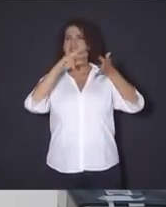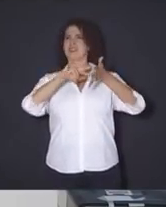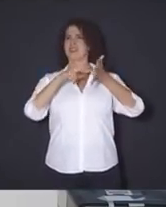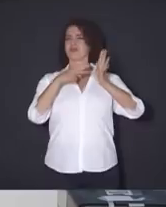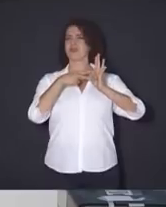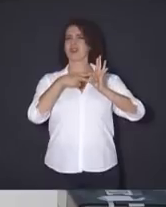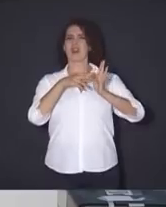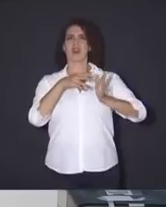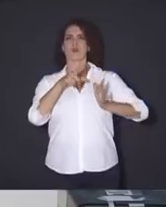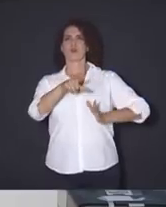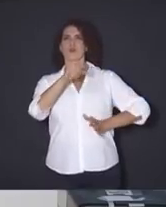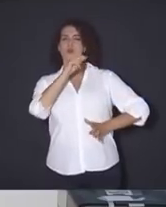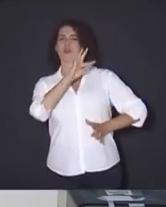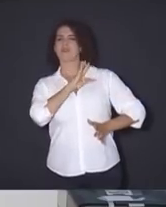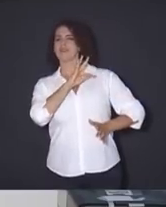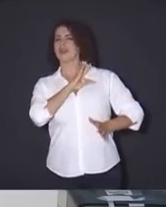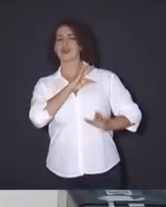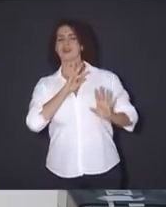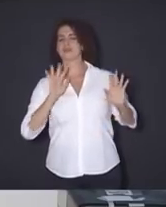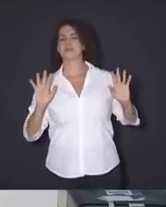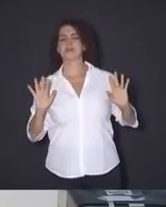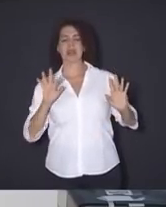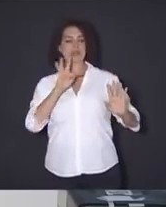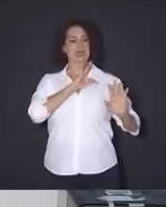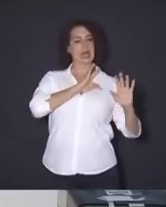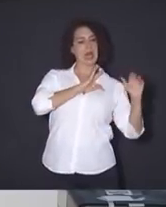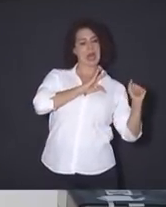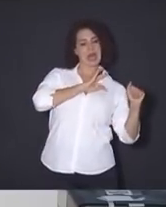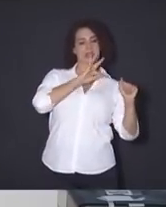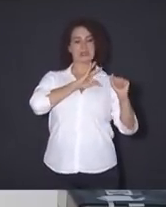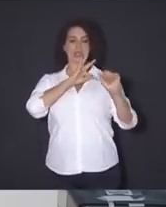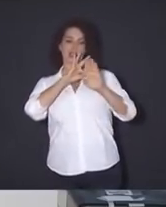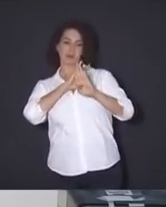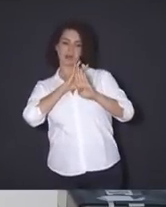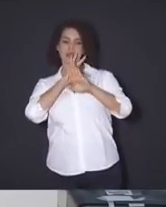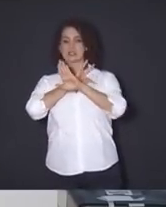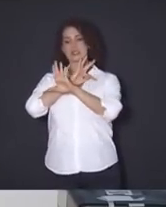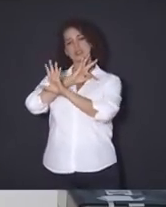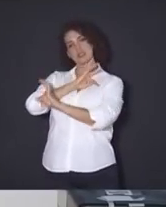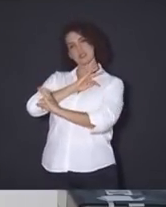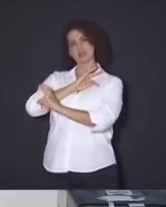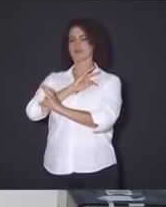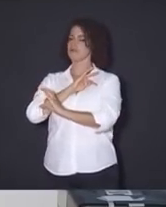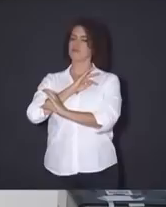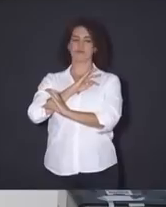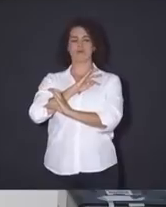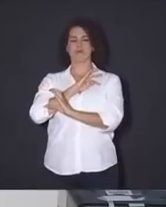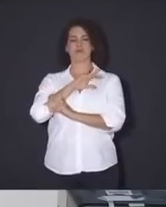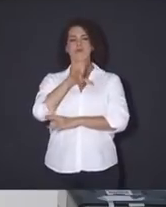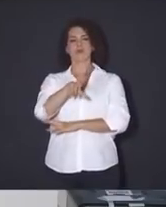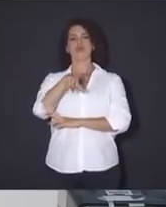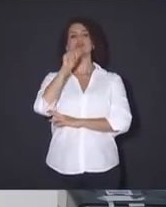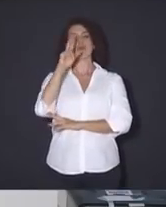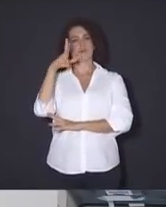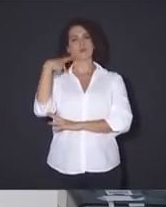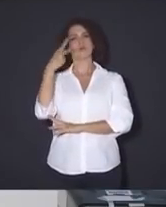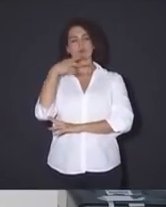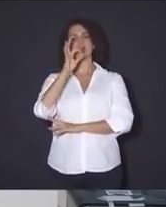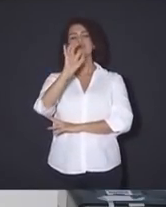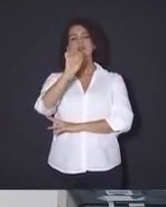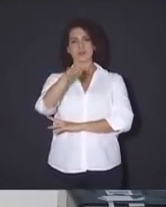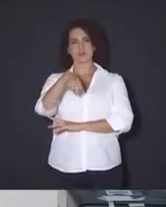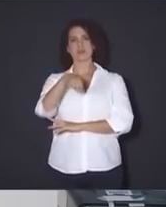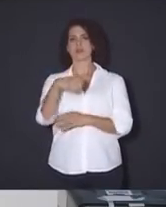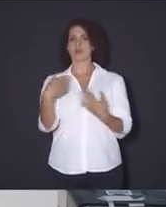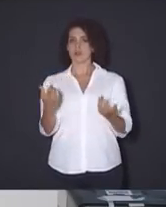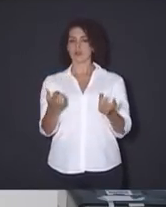escolha técnica você não escolhe a técnica astec a técnica boa técnica se você faz uma escolha política e essa escolha política